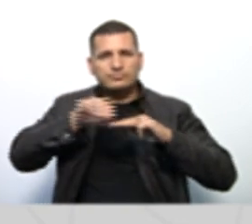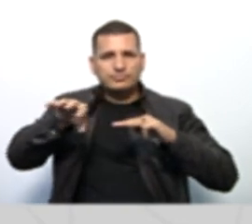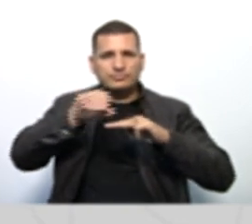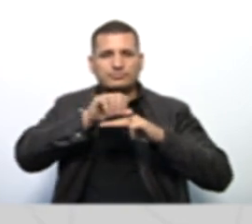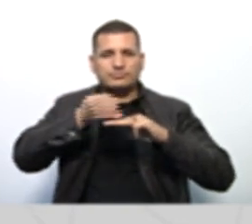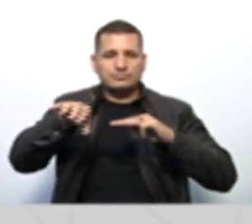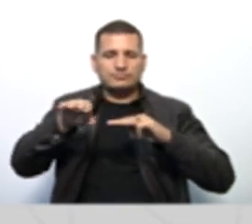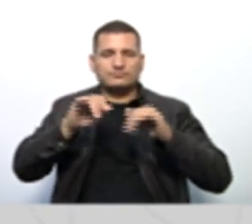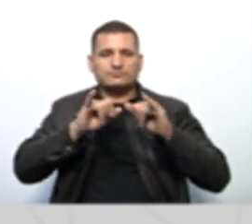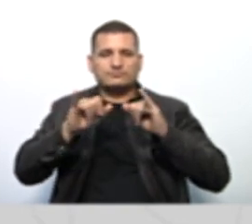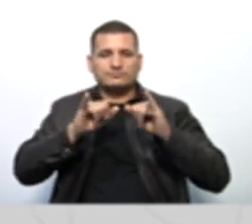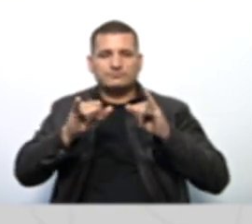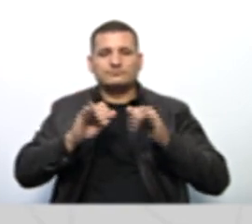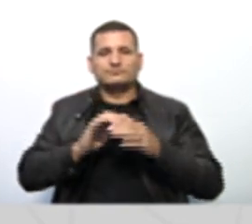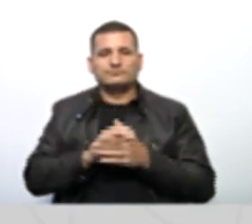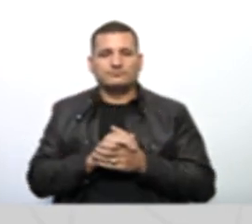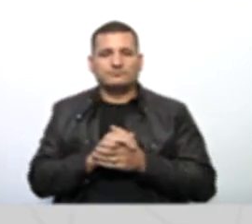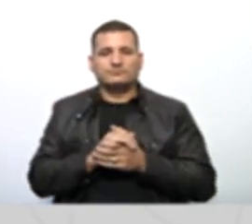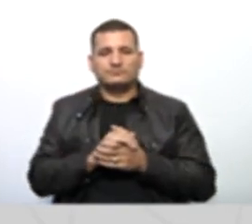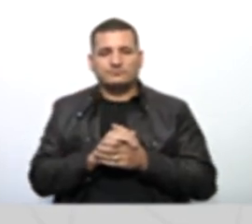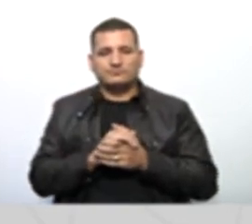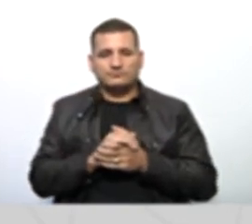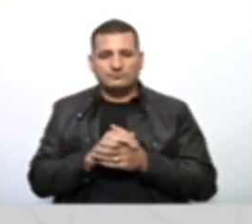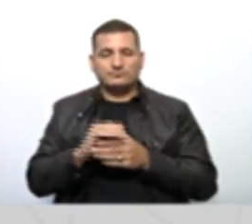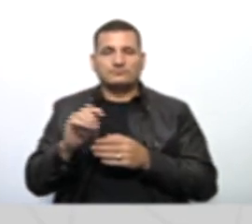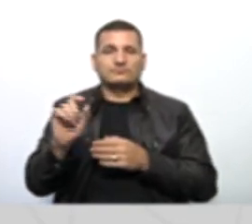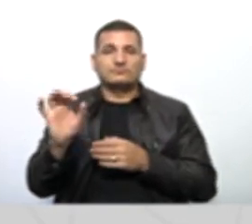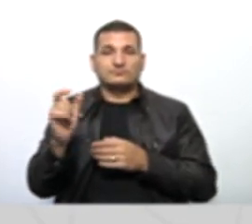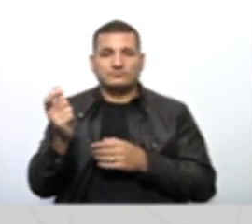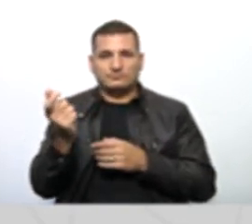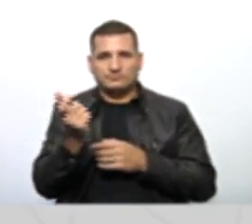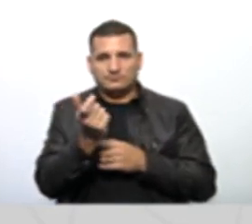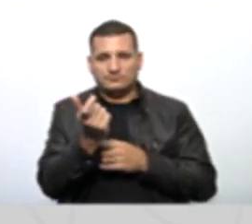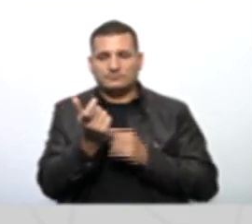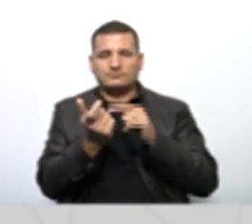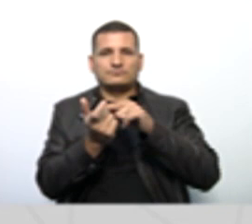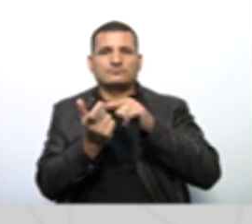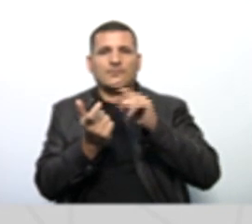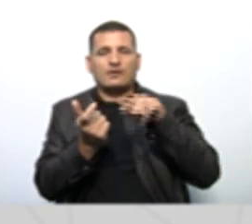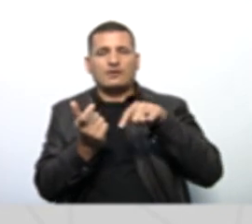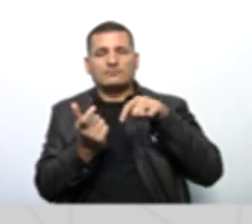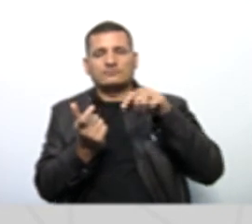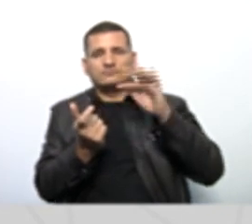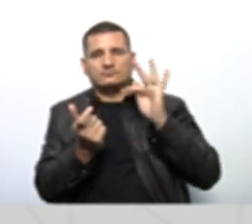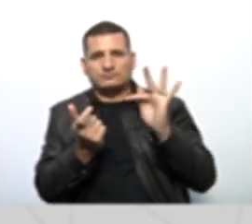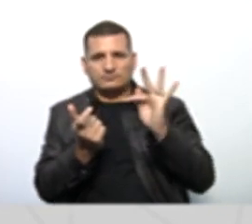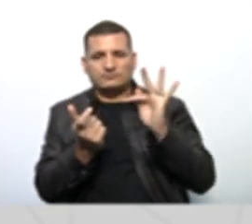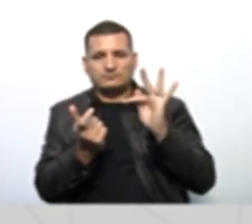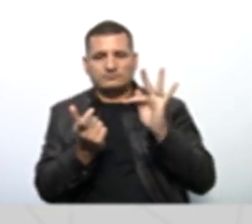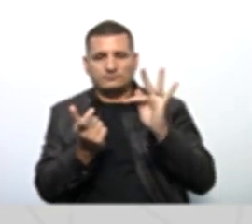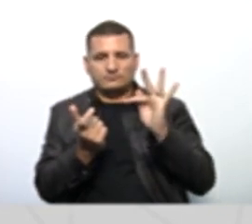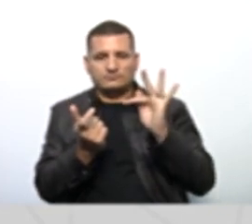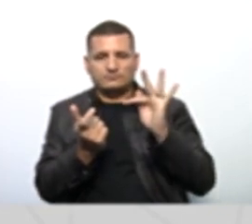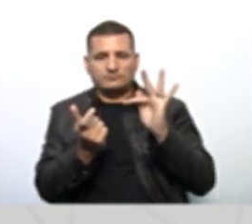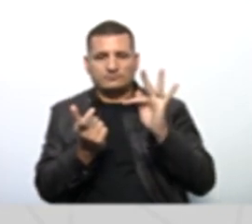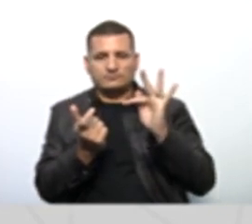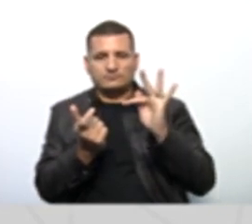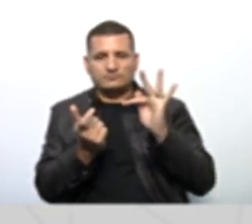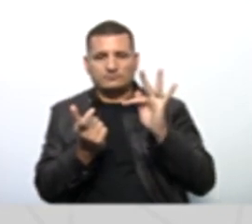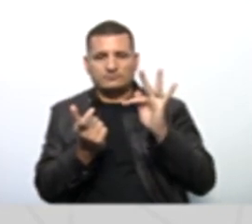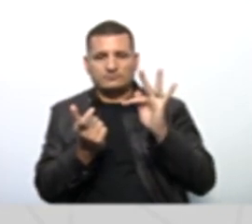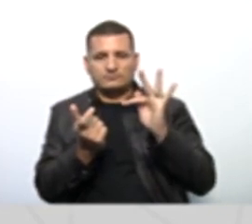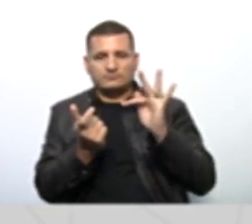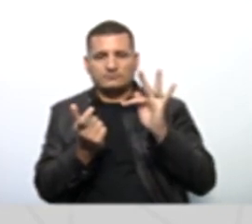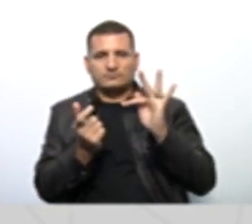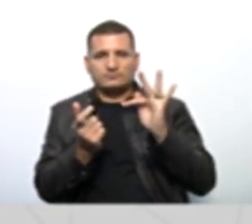viajar daqui a pouco e esse daqui pessoal é o conector fêmea então se numa ponta os gols que